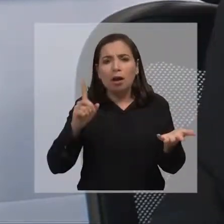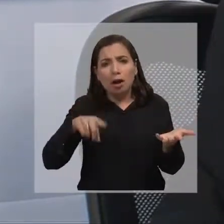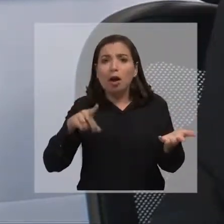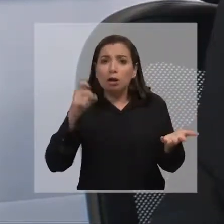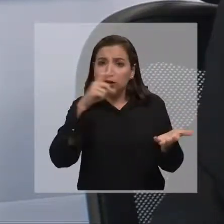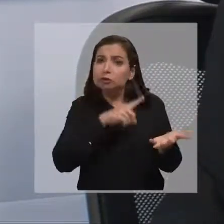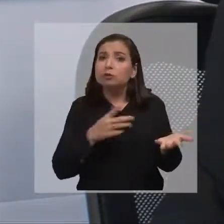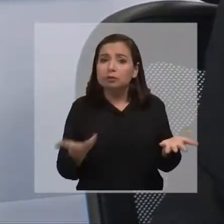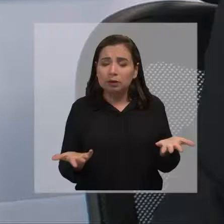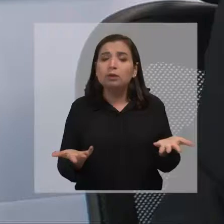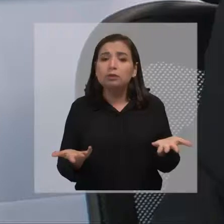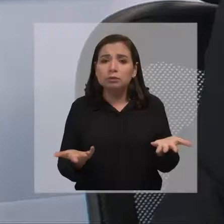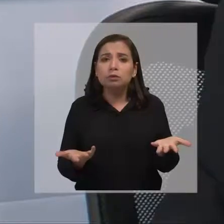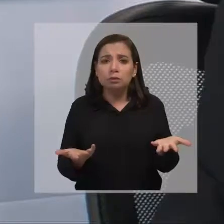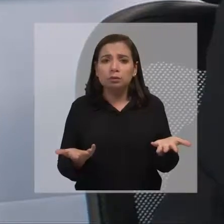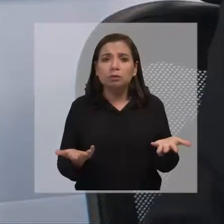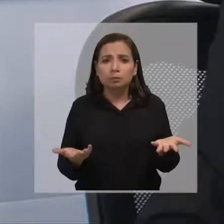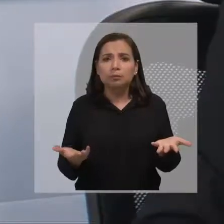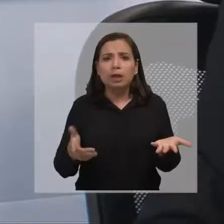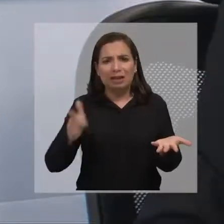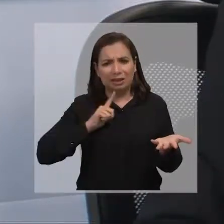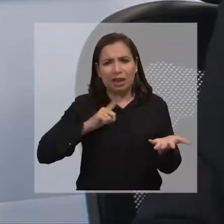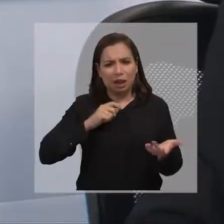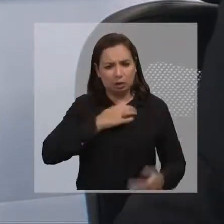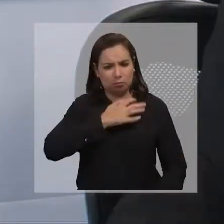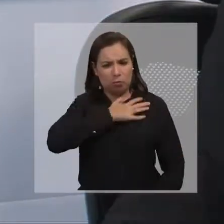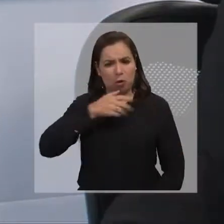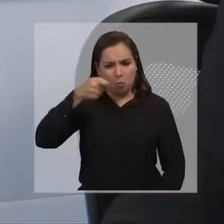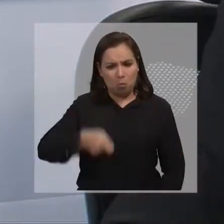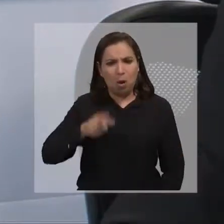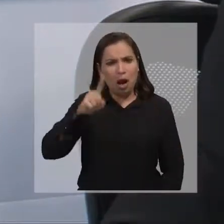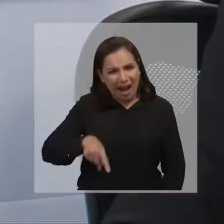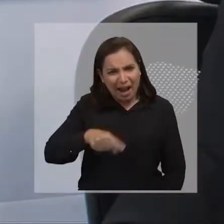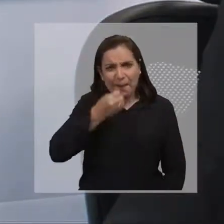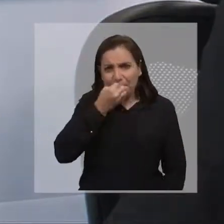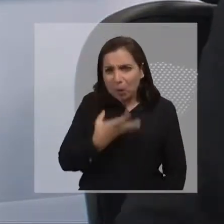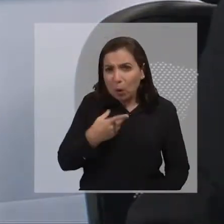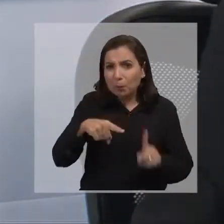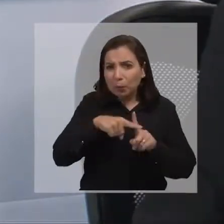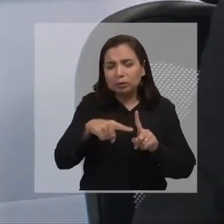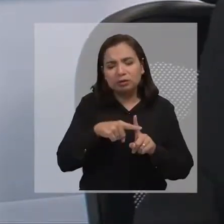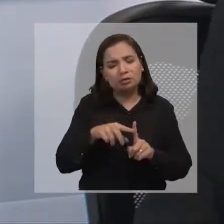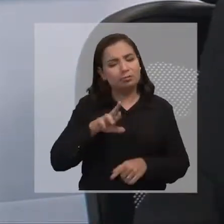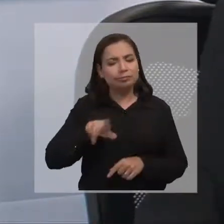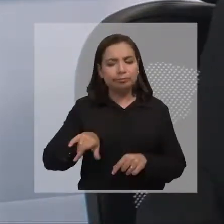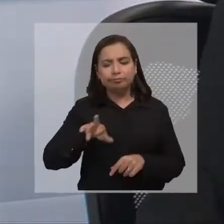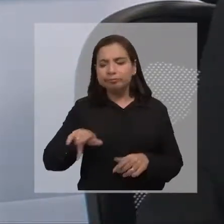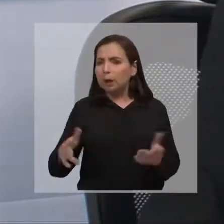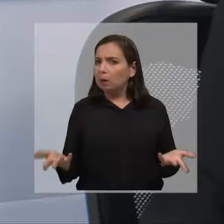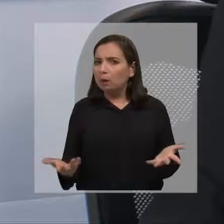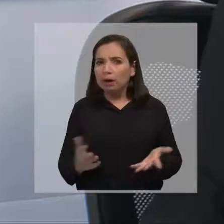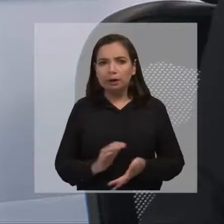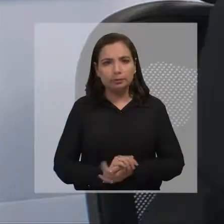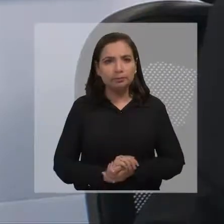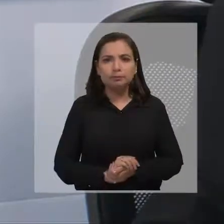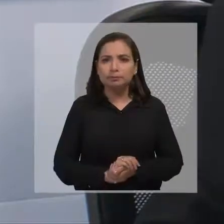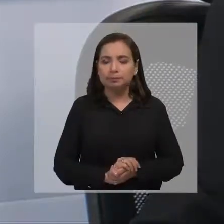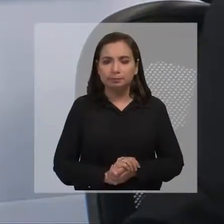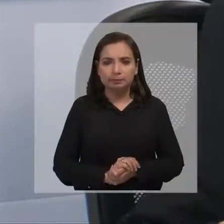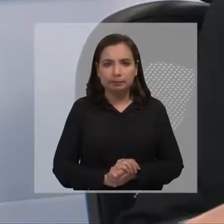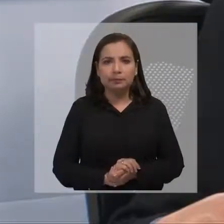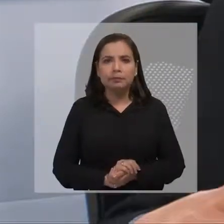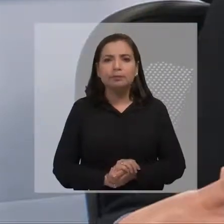E não existe lado positivo em nenhuma ditadura. Mas, prosseguindo aqui, Paulo, uma coisa é certa,